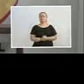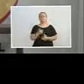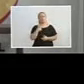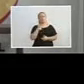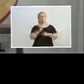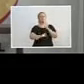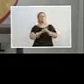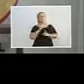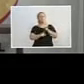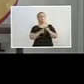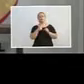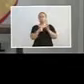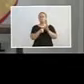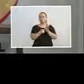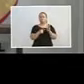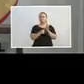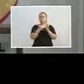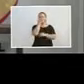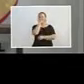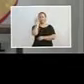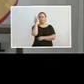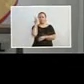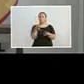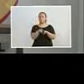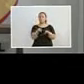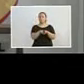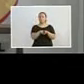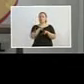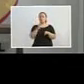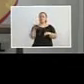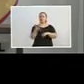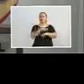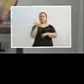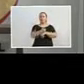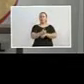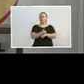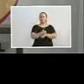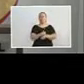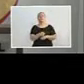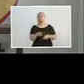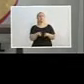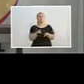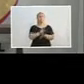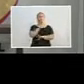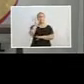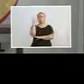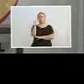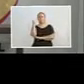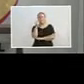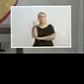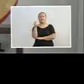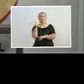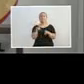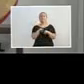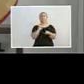diversas pessoas viram aqui, até o tal do golpe do bilhete premiado, a ida para o Beto Carreiro, apresentei diversos requerimentos do